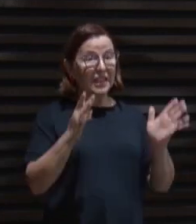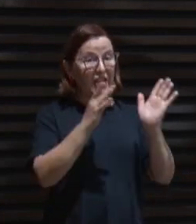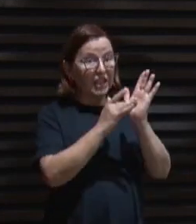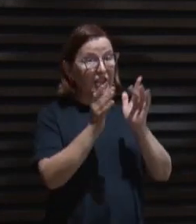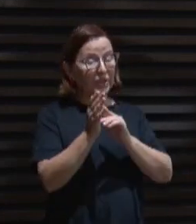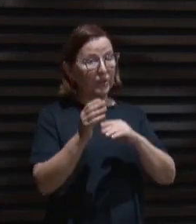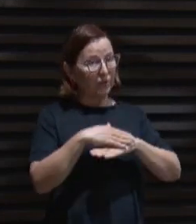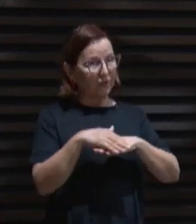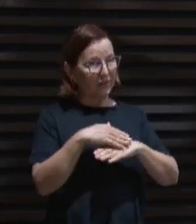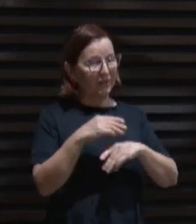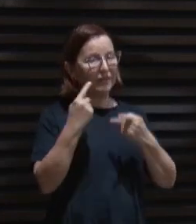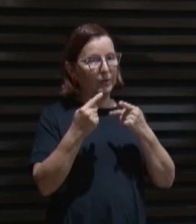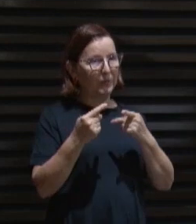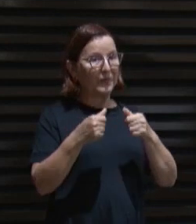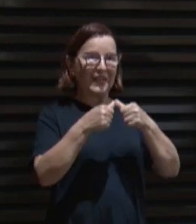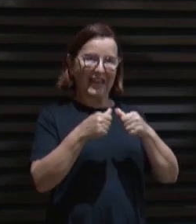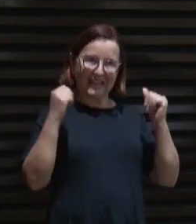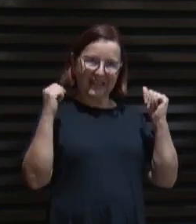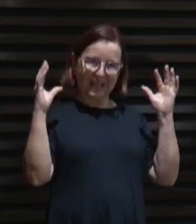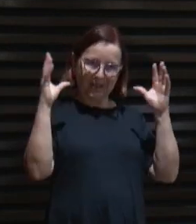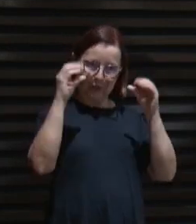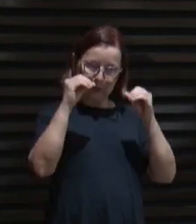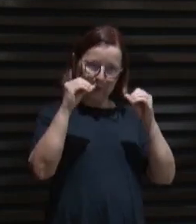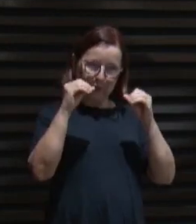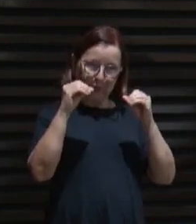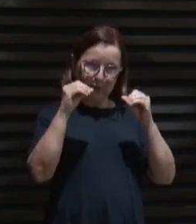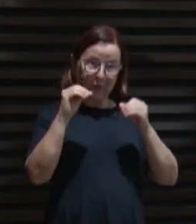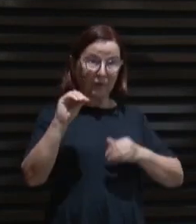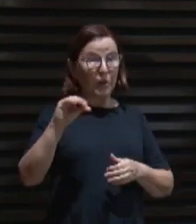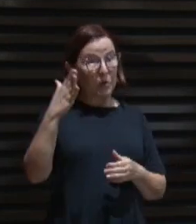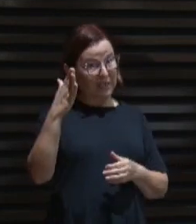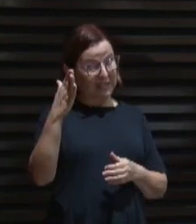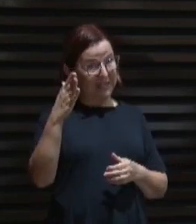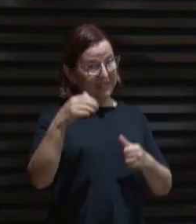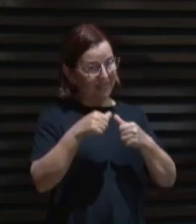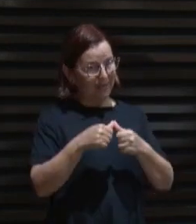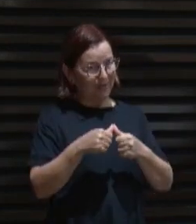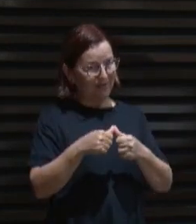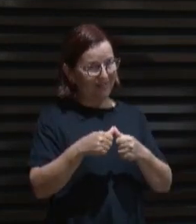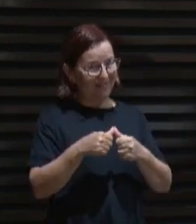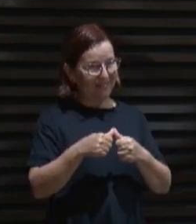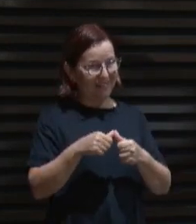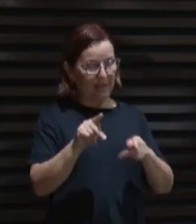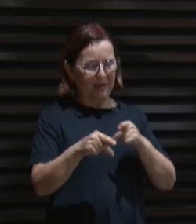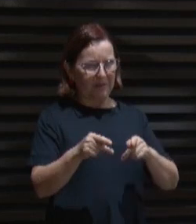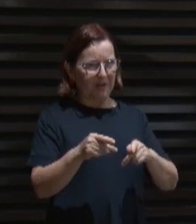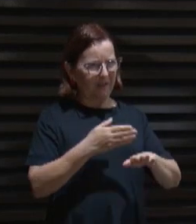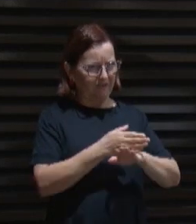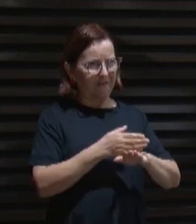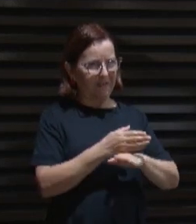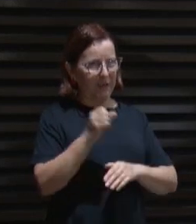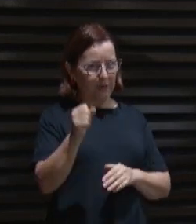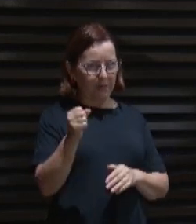e diz: esta noite vai acontecer isto, vão ferir o pastor e as ovelhas